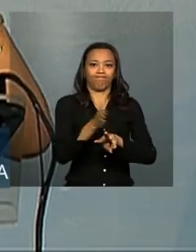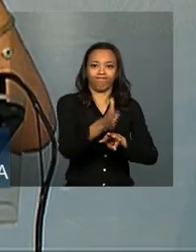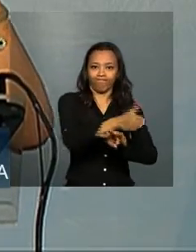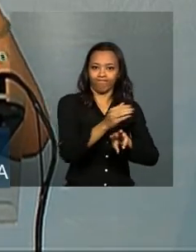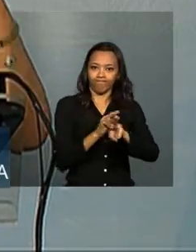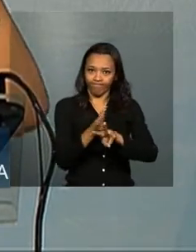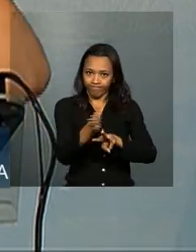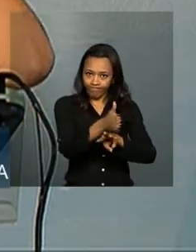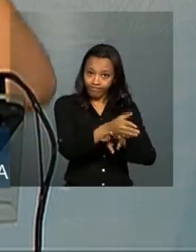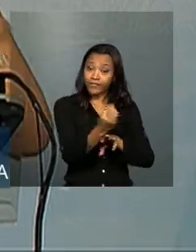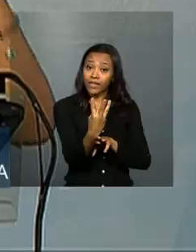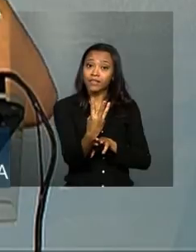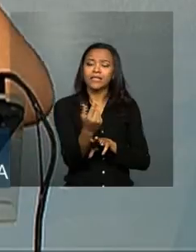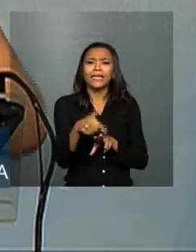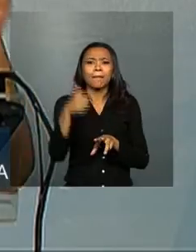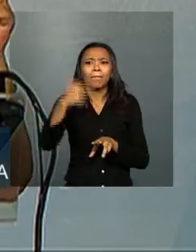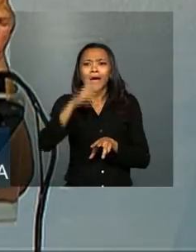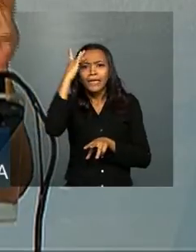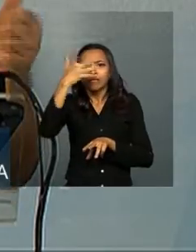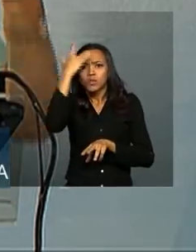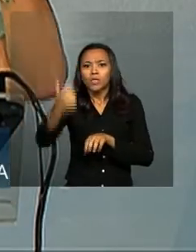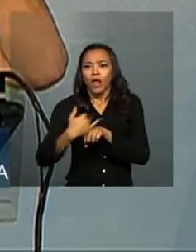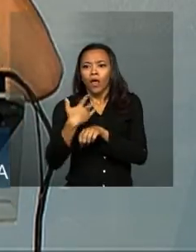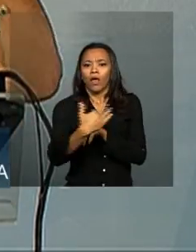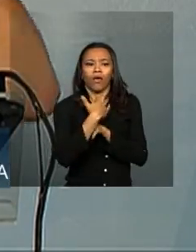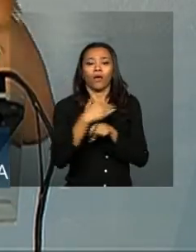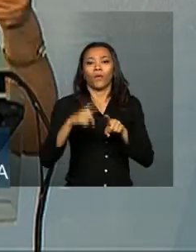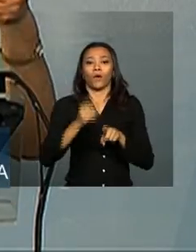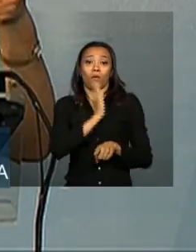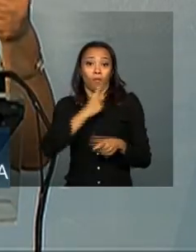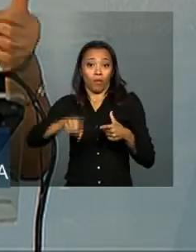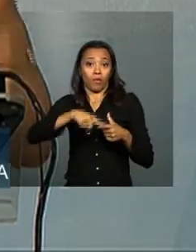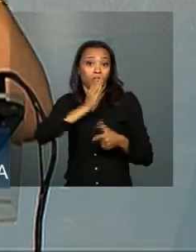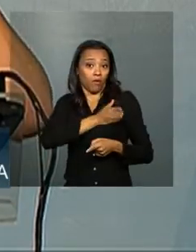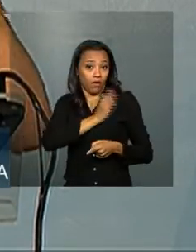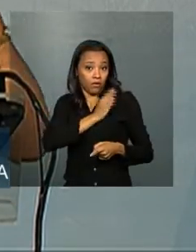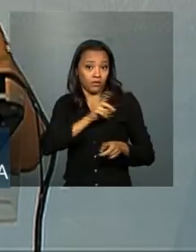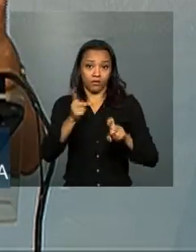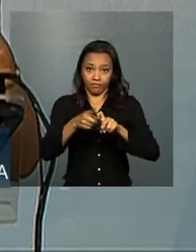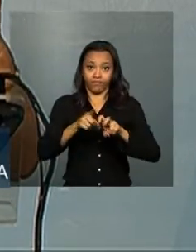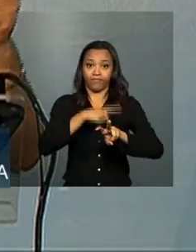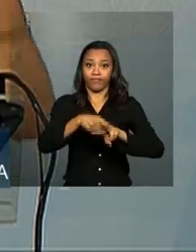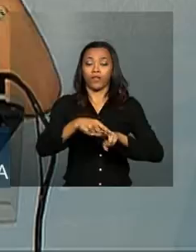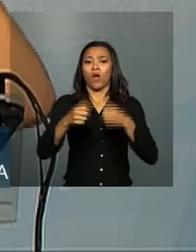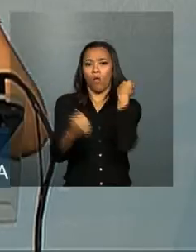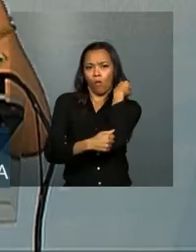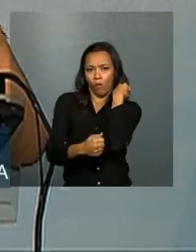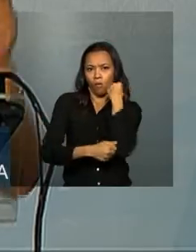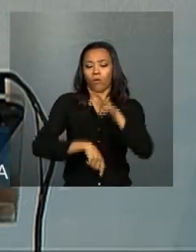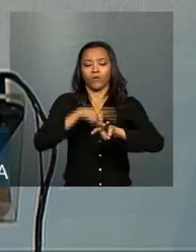que são aquelas mais procuradas, que é cardiologia, ortopedia